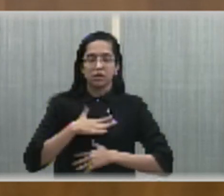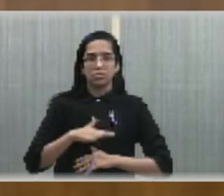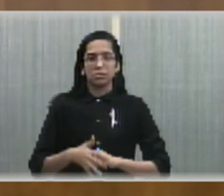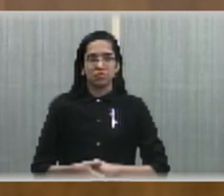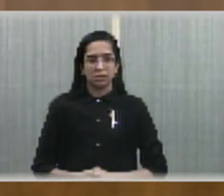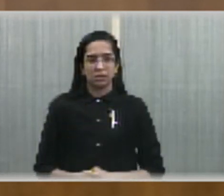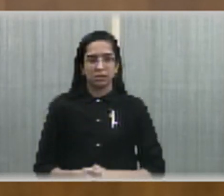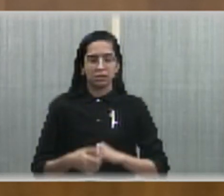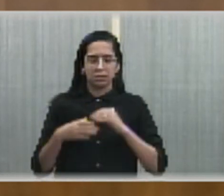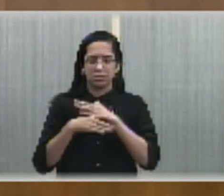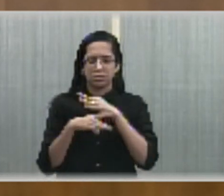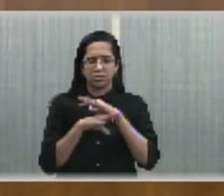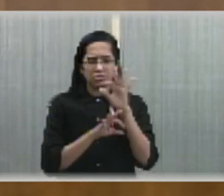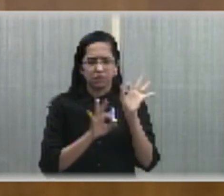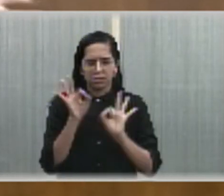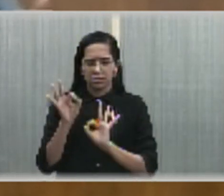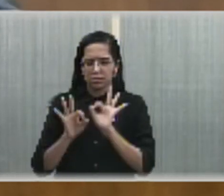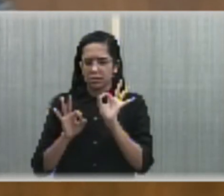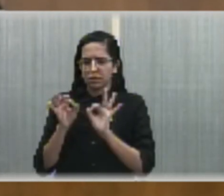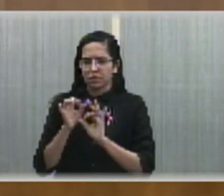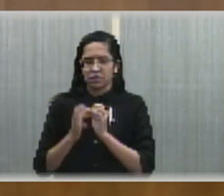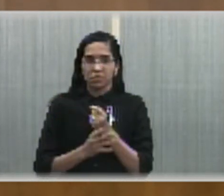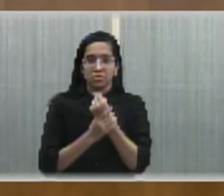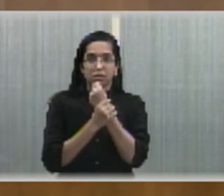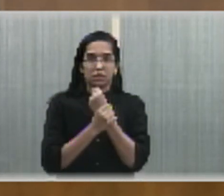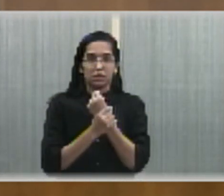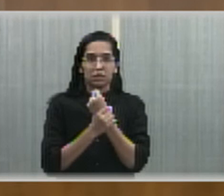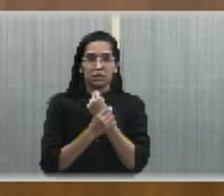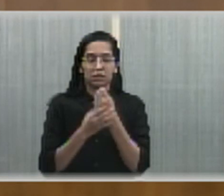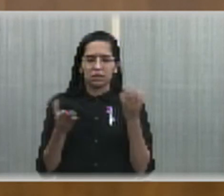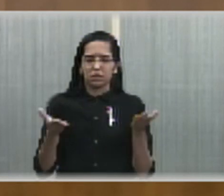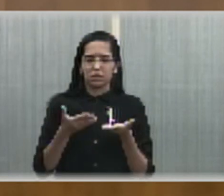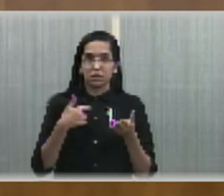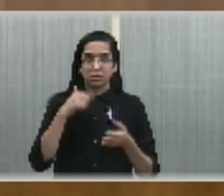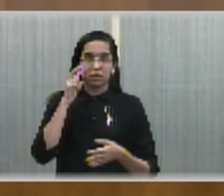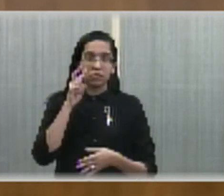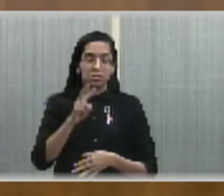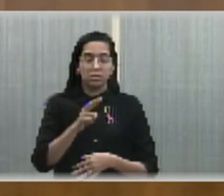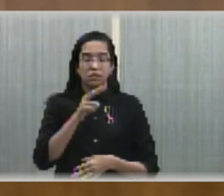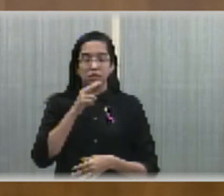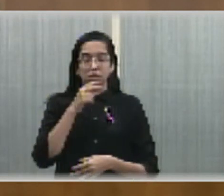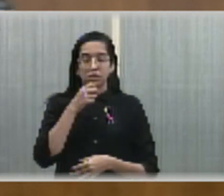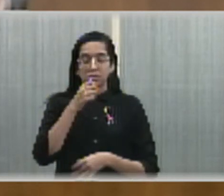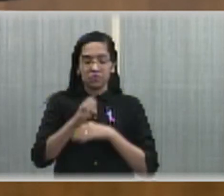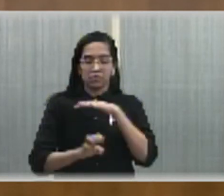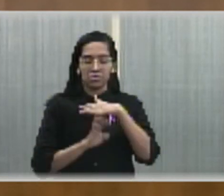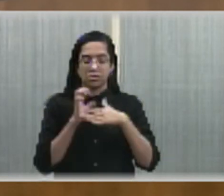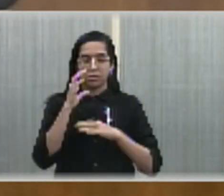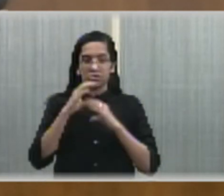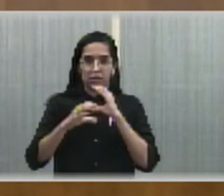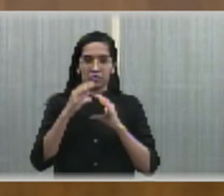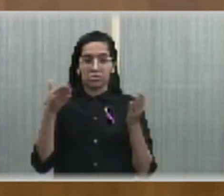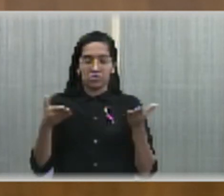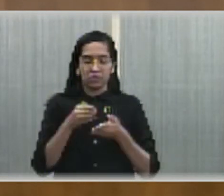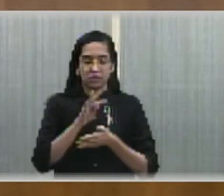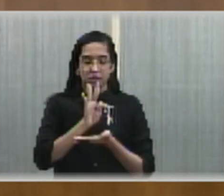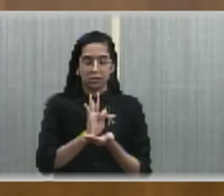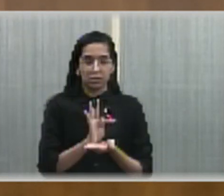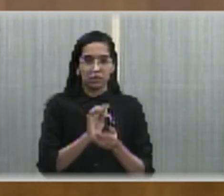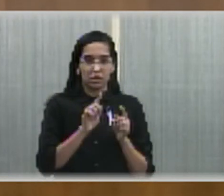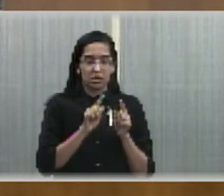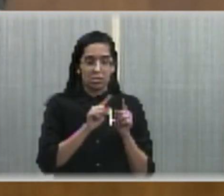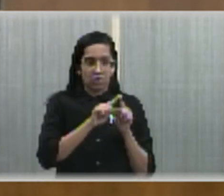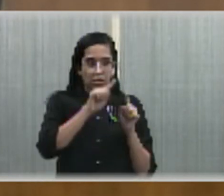mais ordeira da federação. Eu vi agora, através da imprensa, recentemente, que Teresina hoje, pelo anuário que